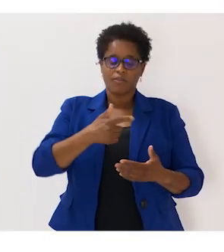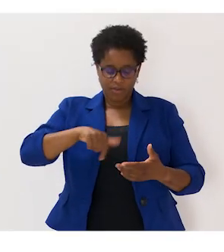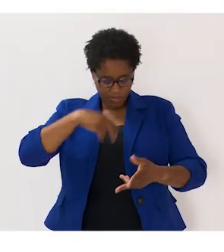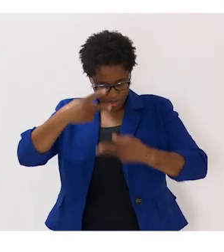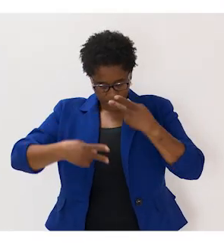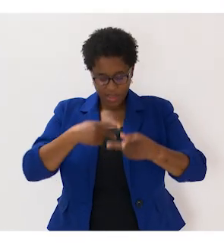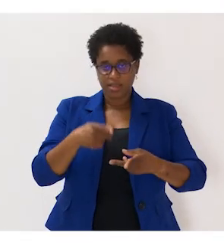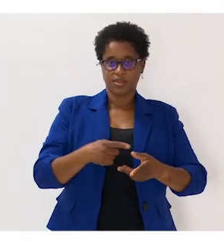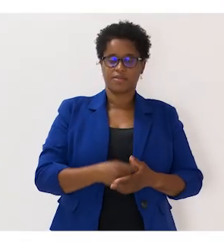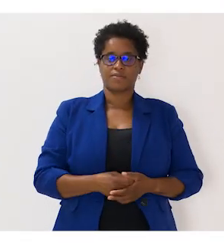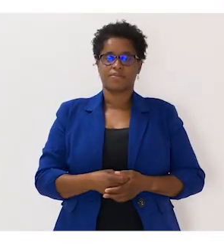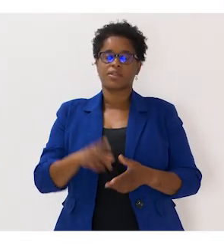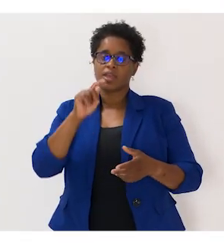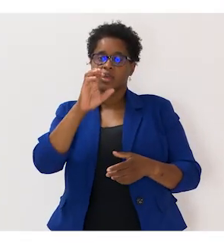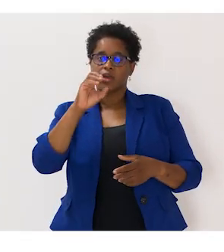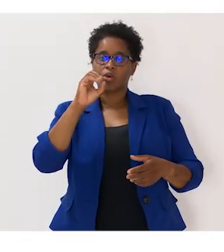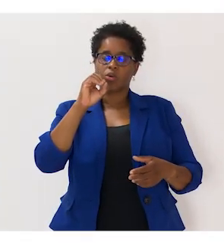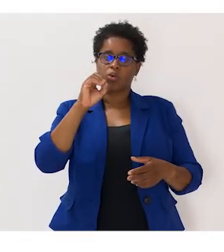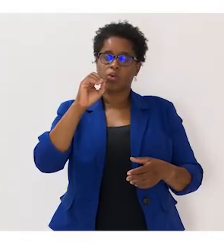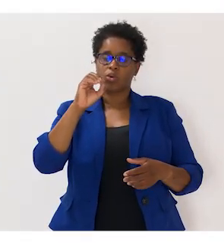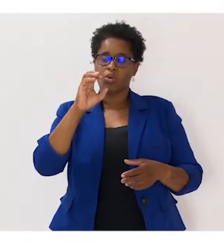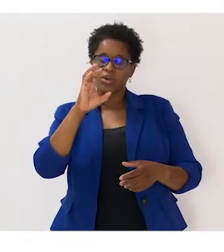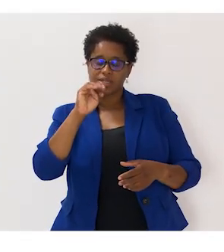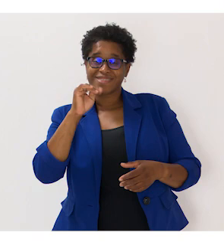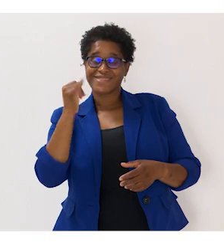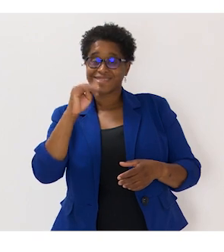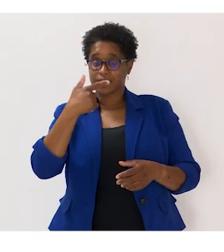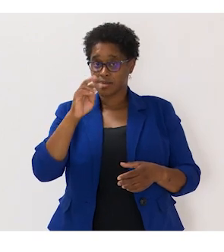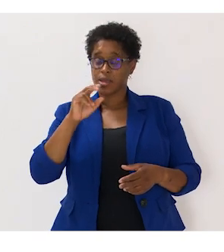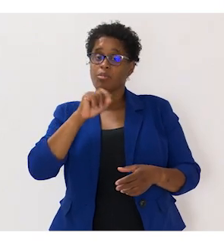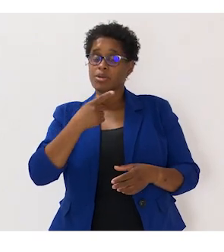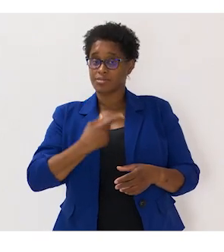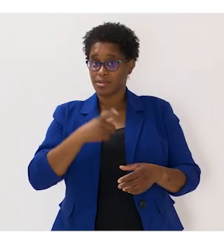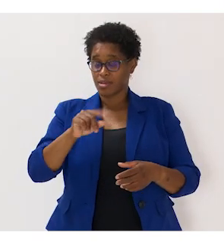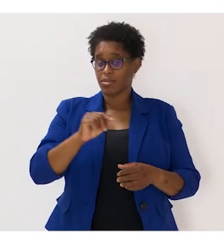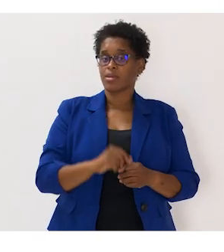analisar aqui. Os ecossistemas podem classificar-se também em